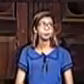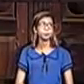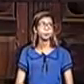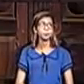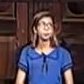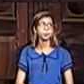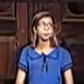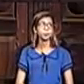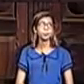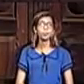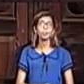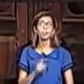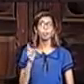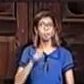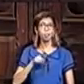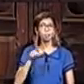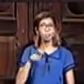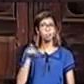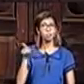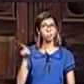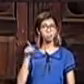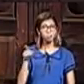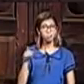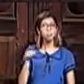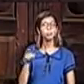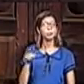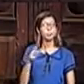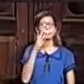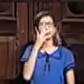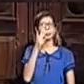que nesse angu tem caroço.